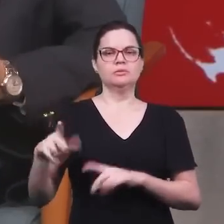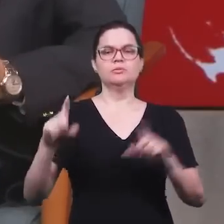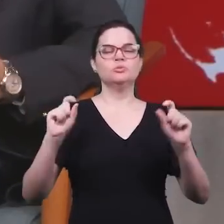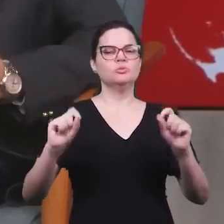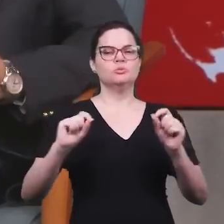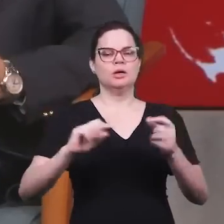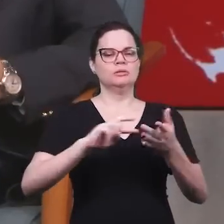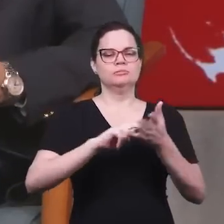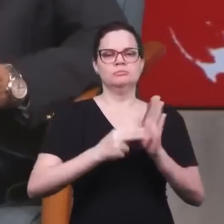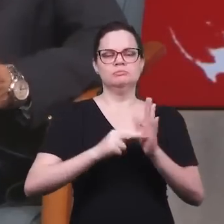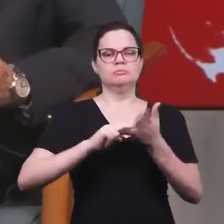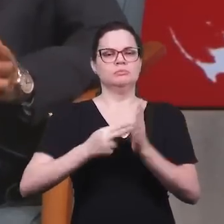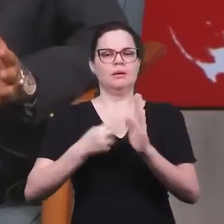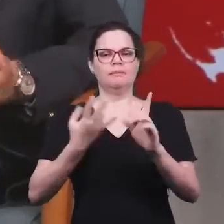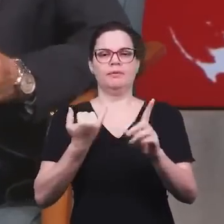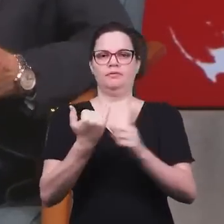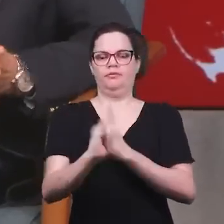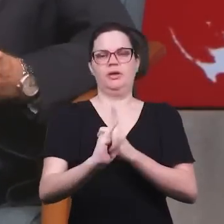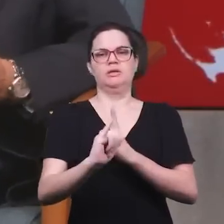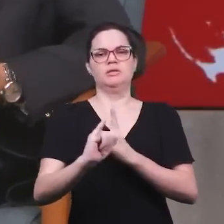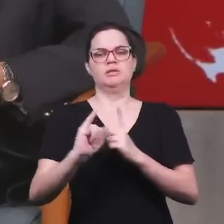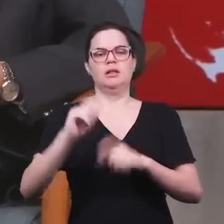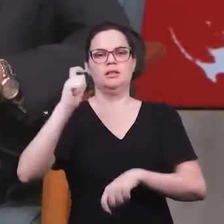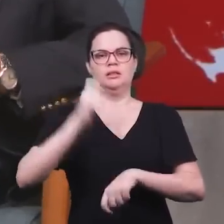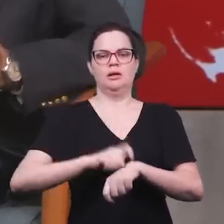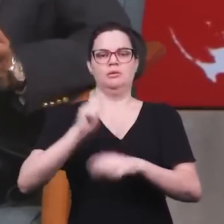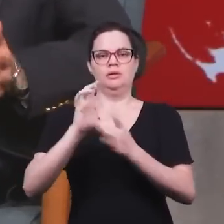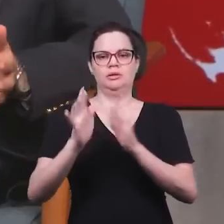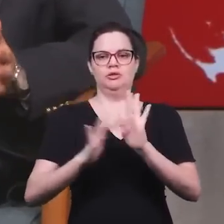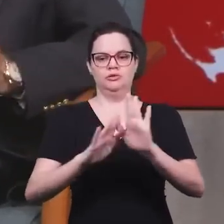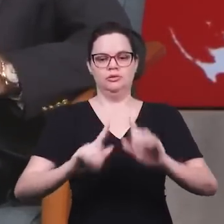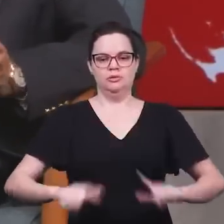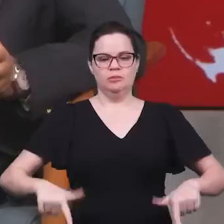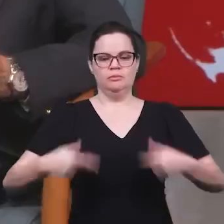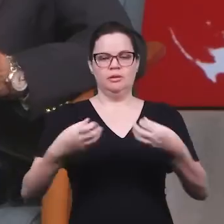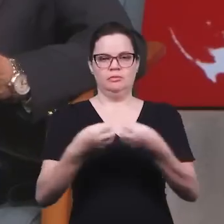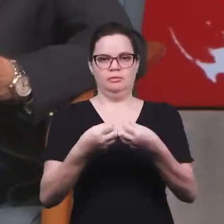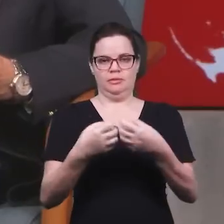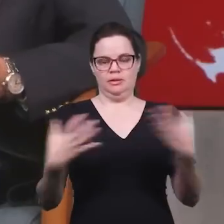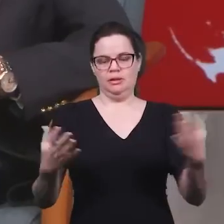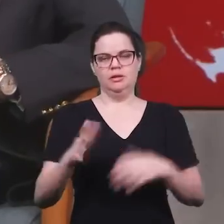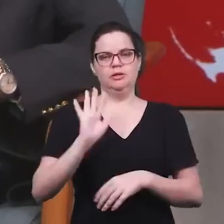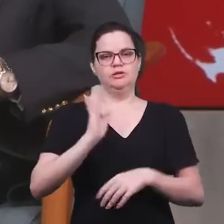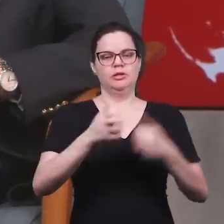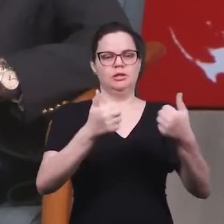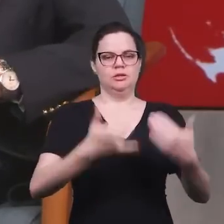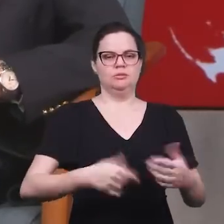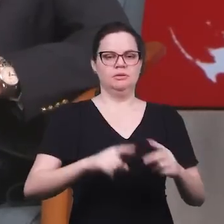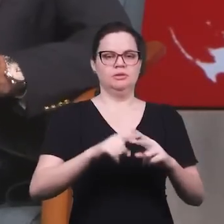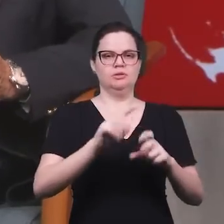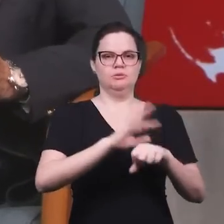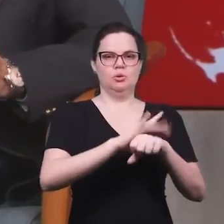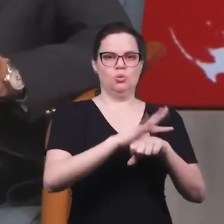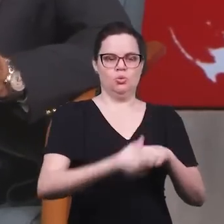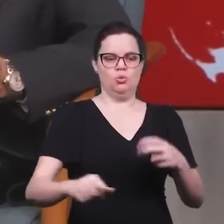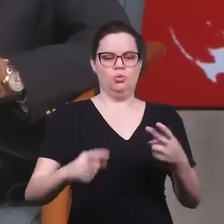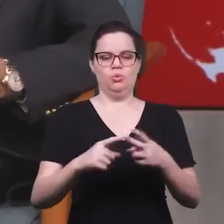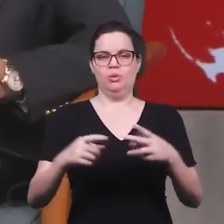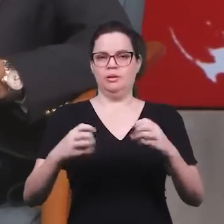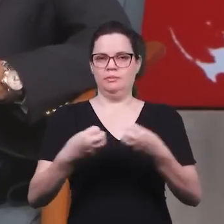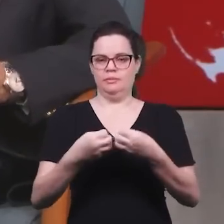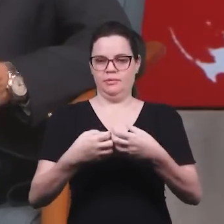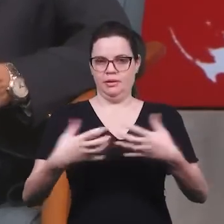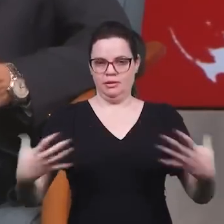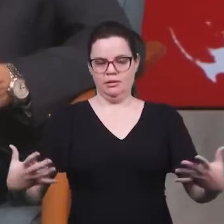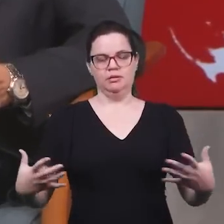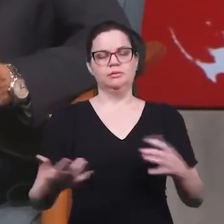significado profético dentro do ministério de Jesus. Falamos sobre as curas, temos falado sobre os milagres. E hoje nós vamos falar